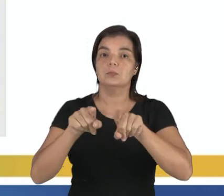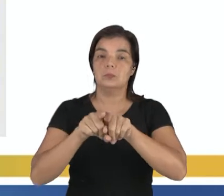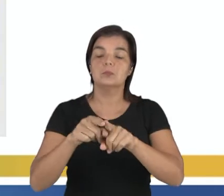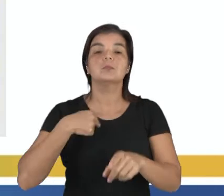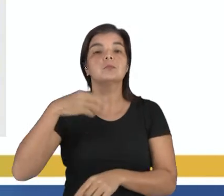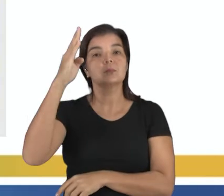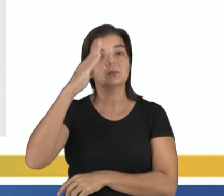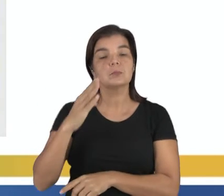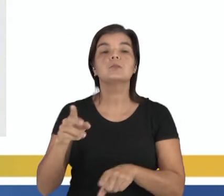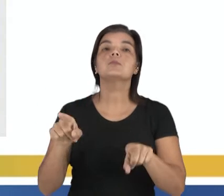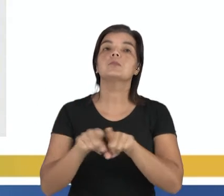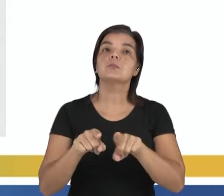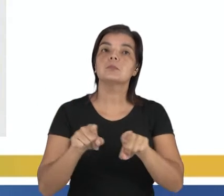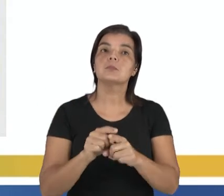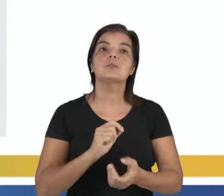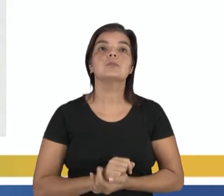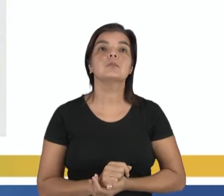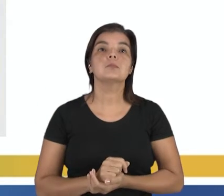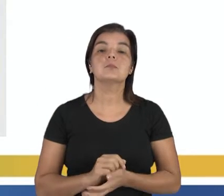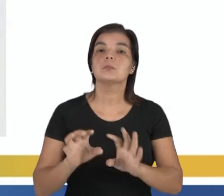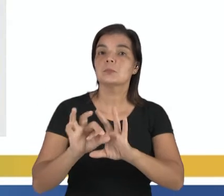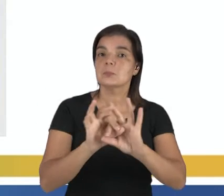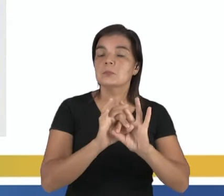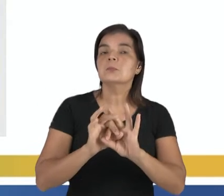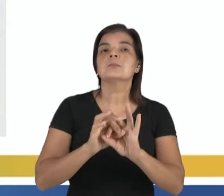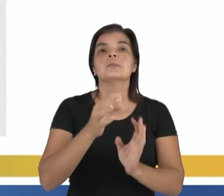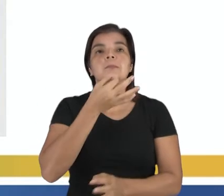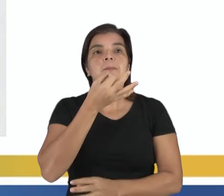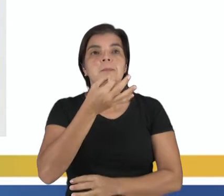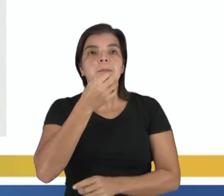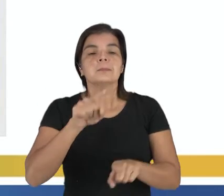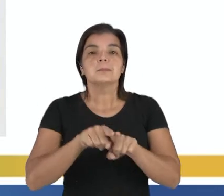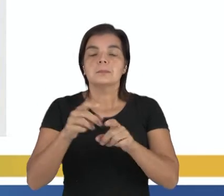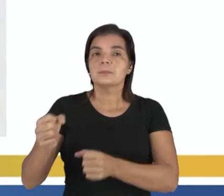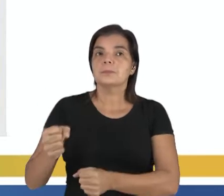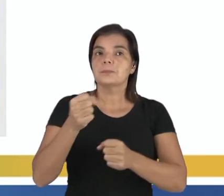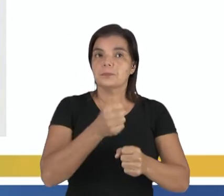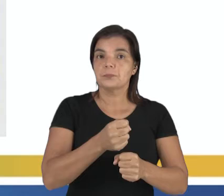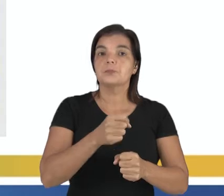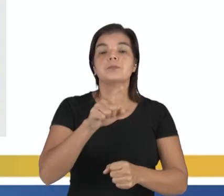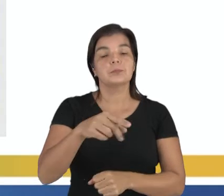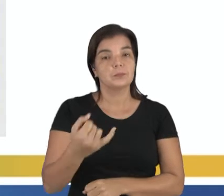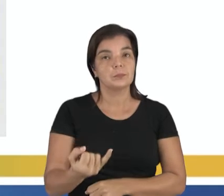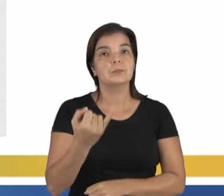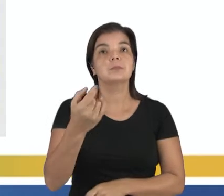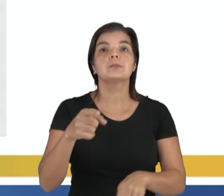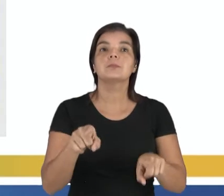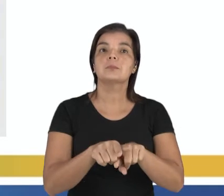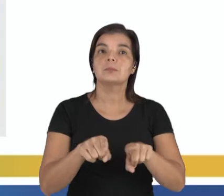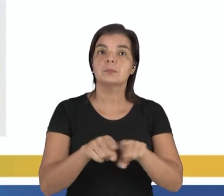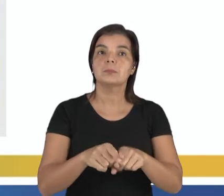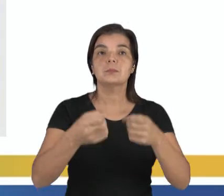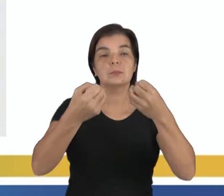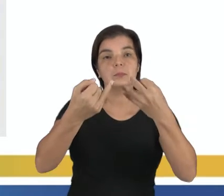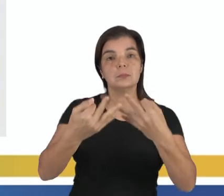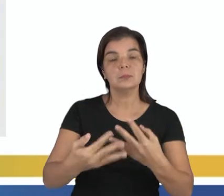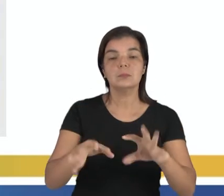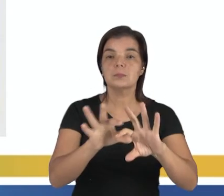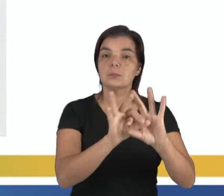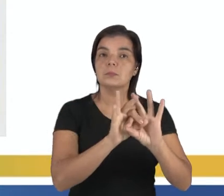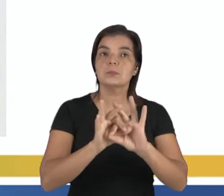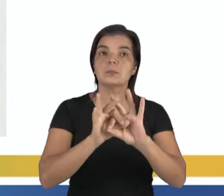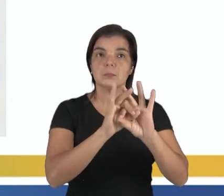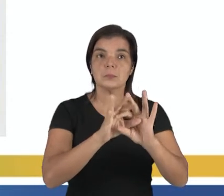aqui no Brasil. Ele vem também falando dessa harmonia e autonomia entre os poderes, isso é muito importante, né? Porque ele fala dessa